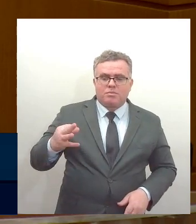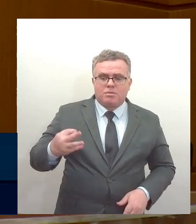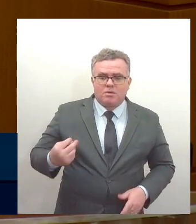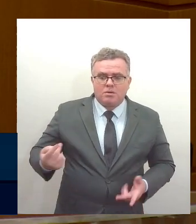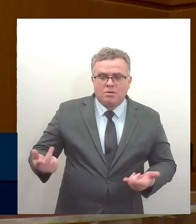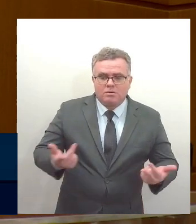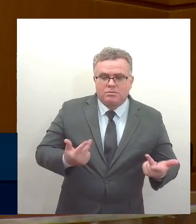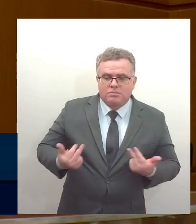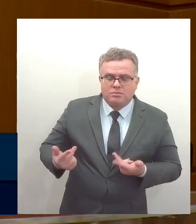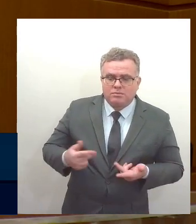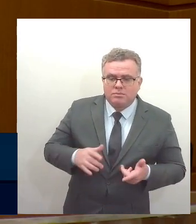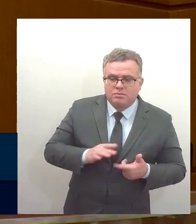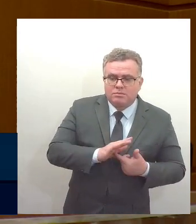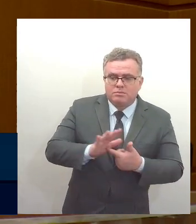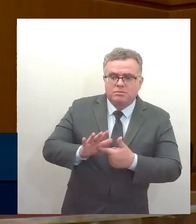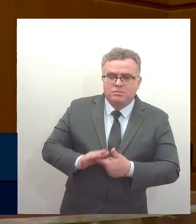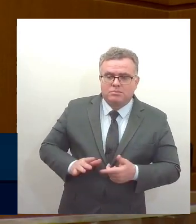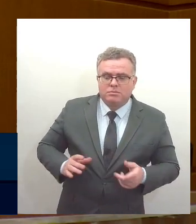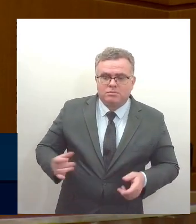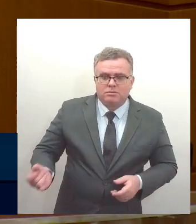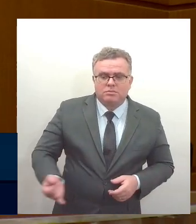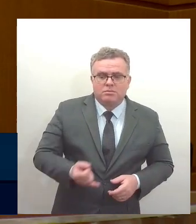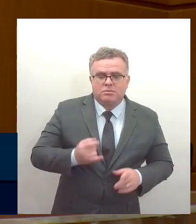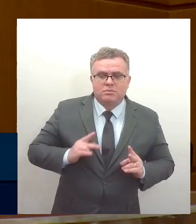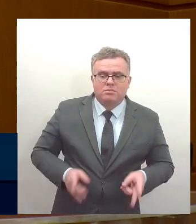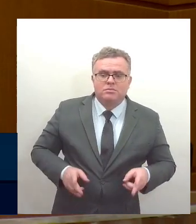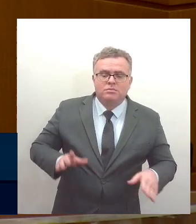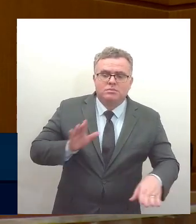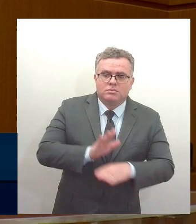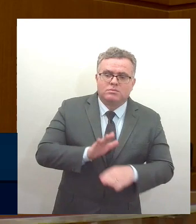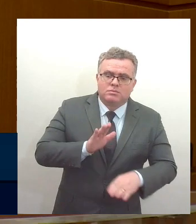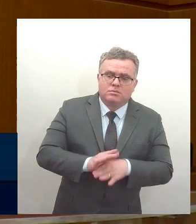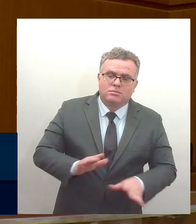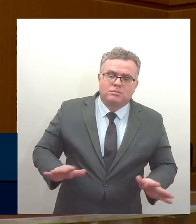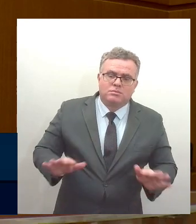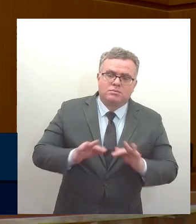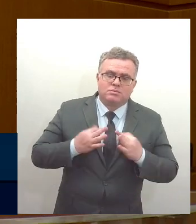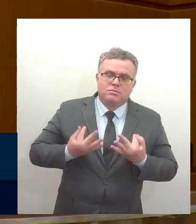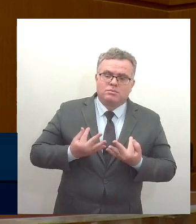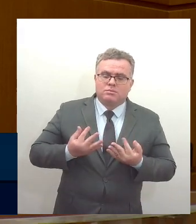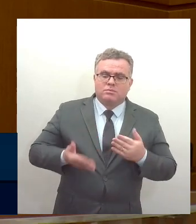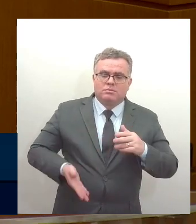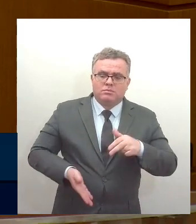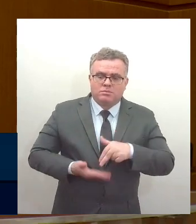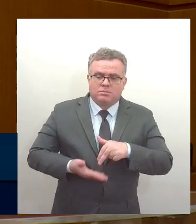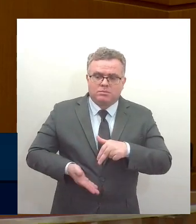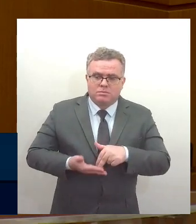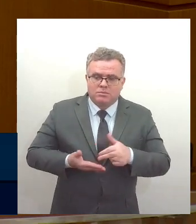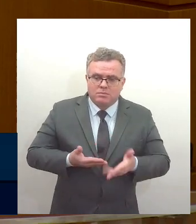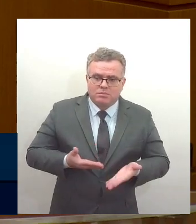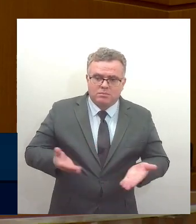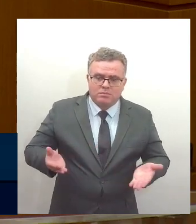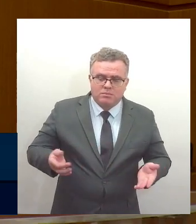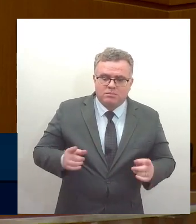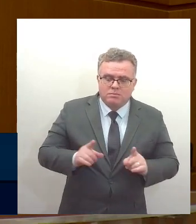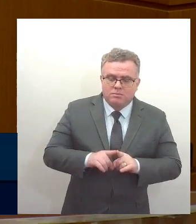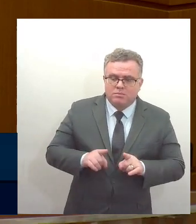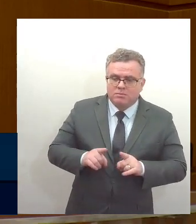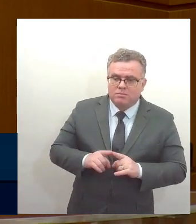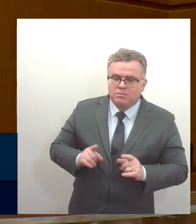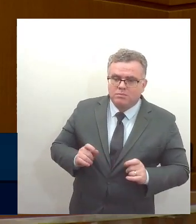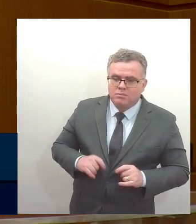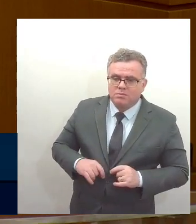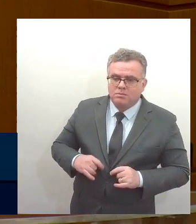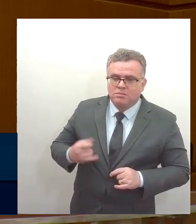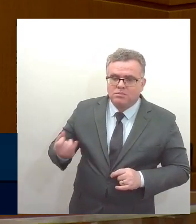da pauta para atender famílias em vulnerabilidade alimentar. Além disso, é importante salientar que, para garantir a